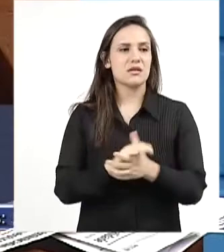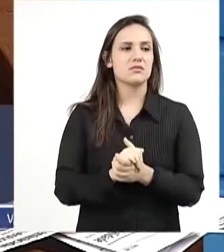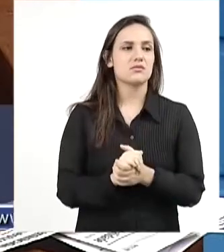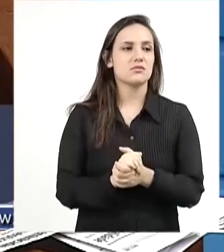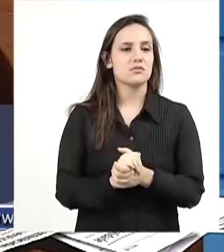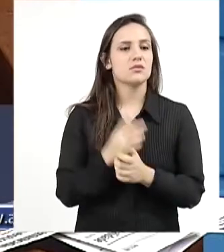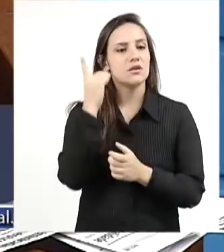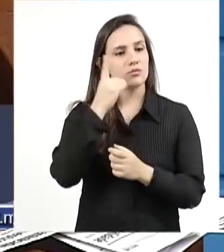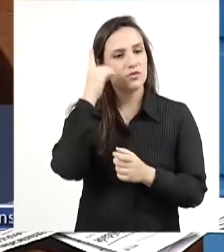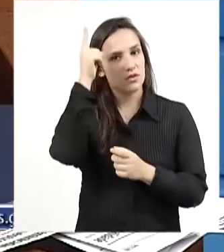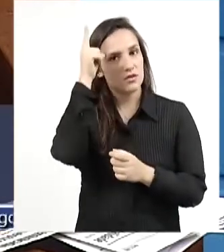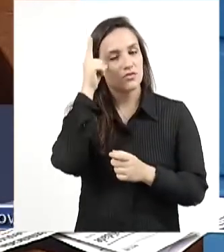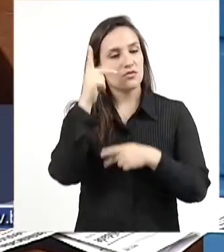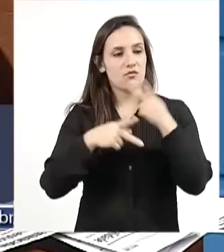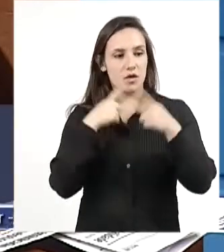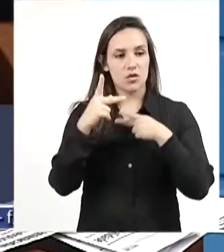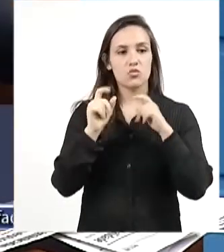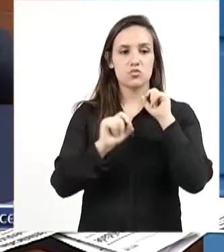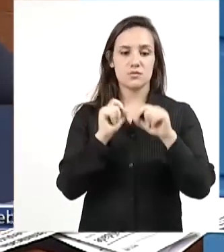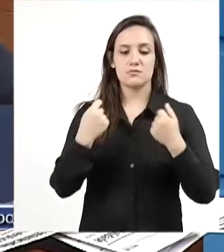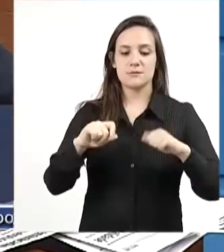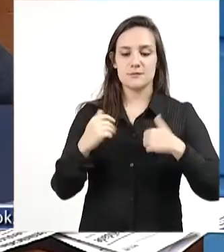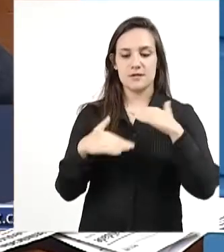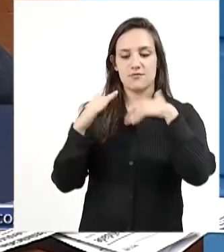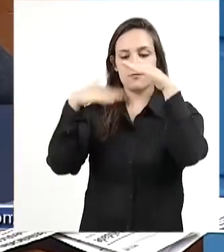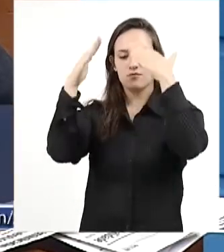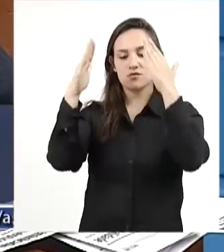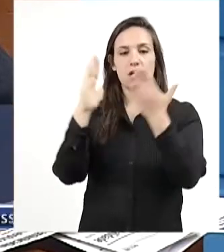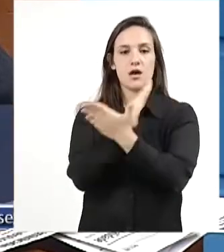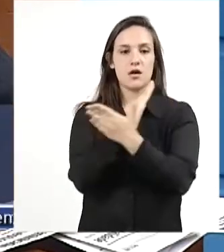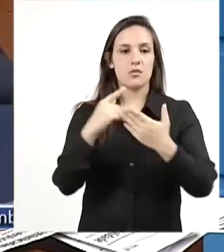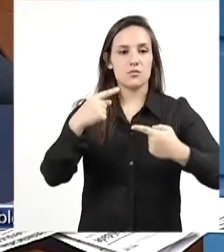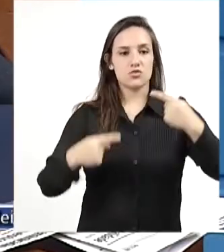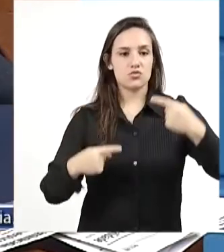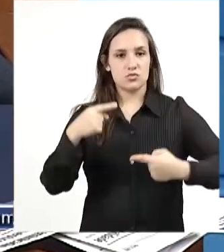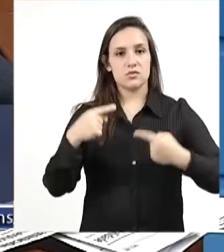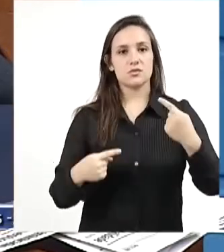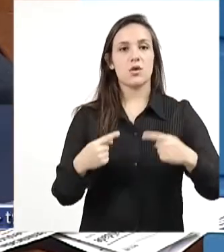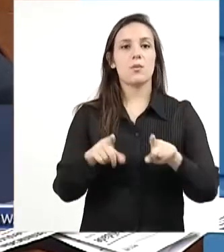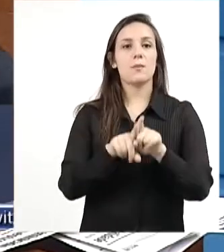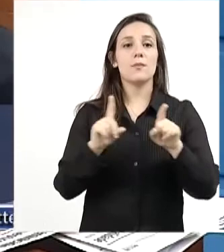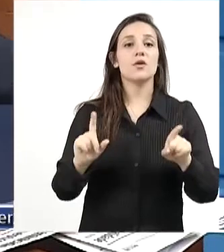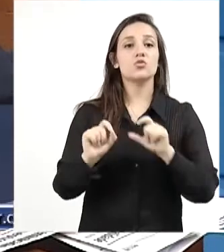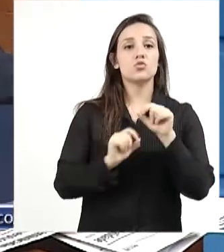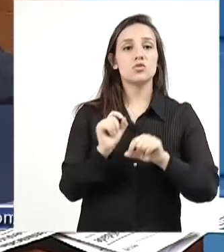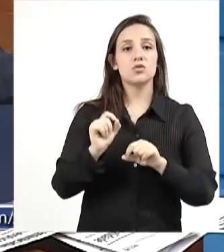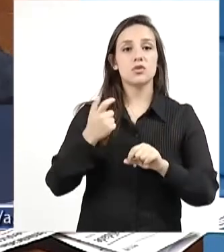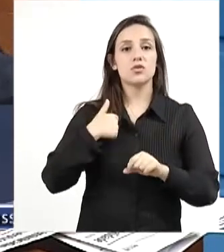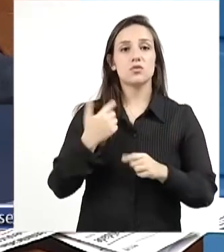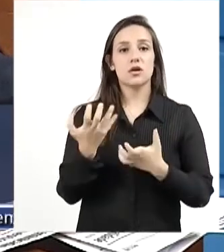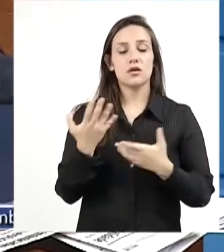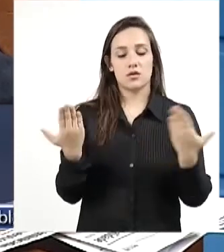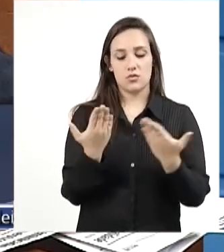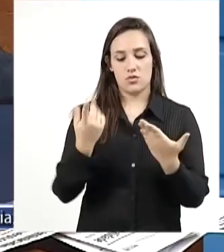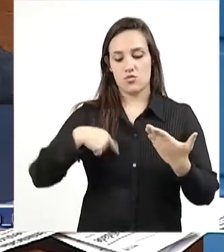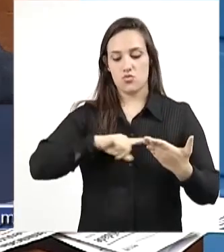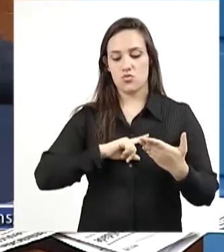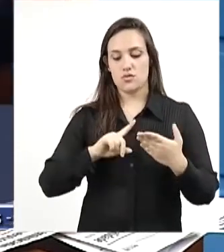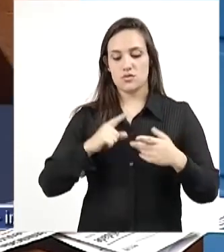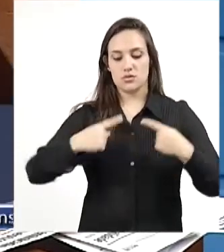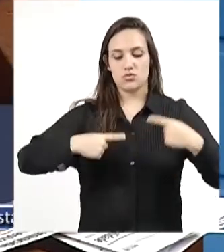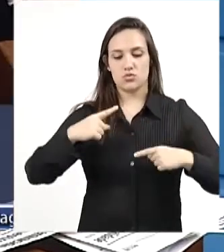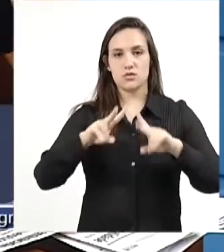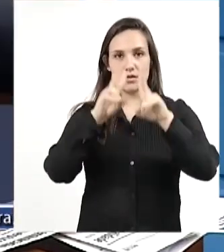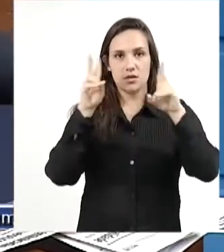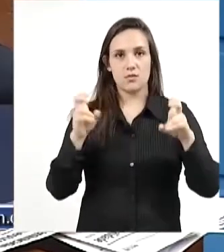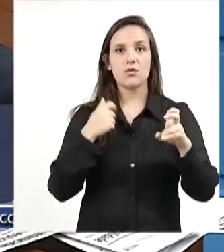Lídio apontou algumas coisas, nós precisamos avançar nessas discussões, mas eu queria que a gente discutisse a situação daquelas